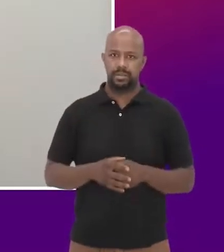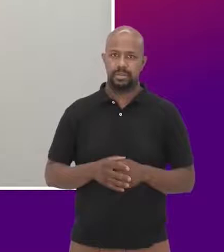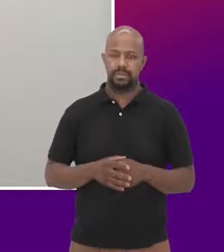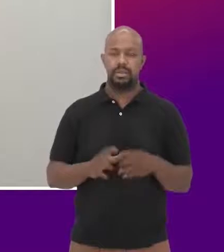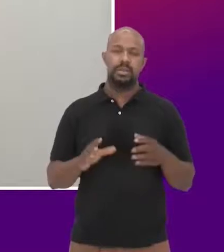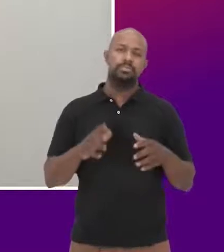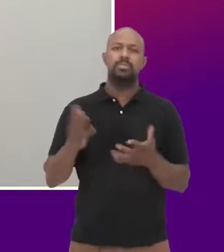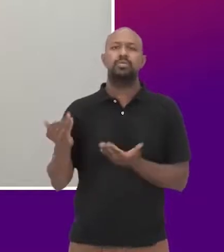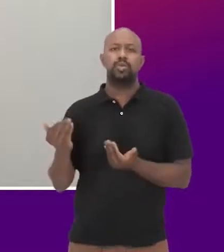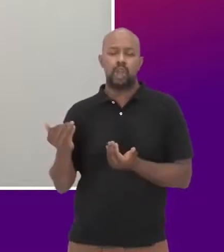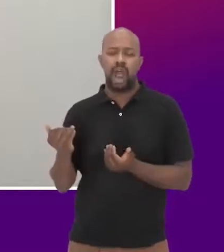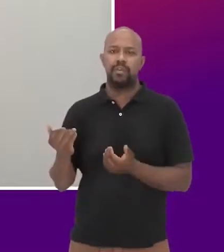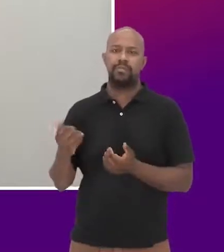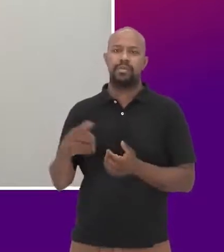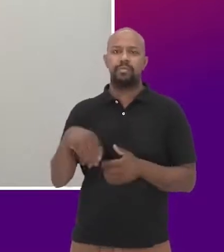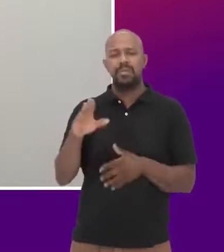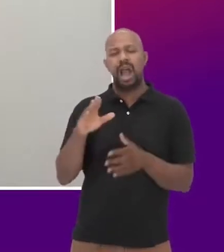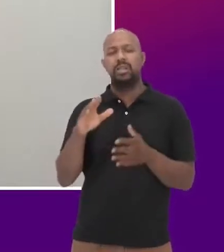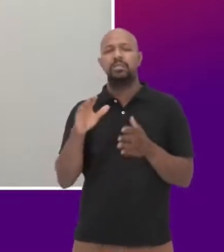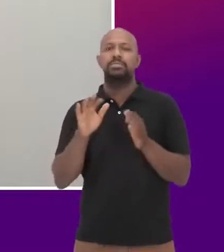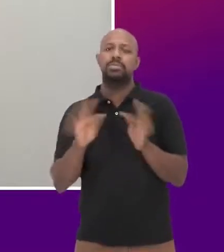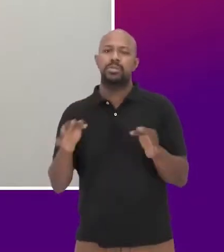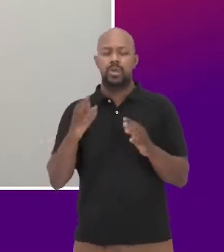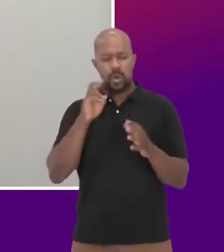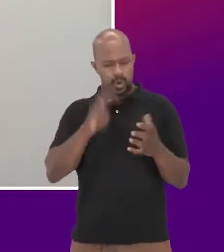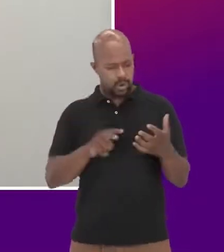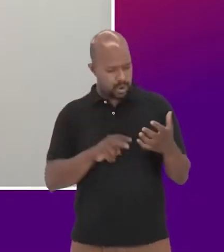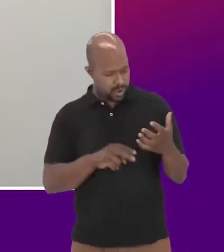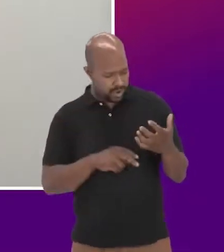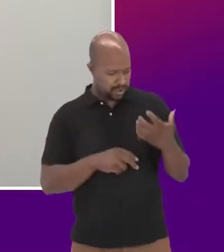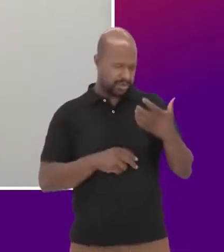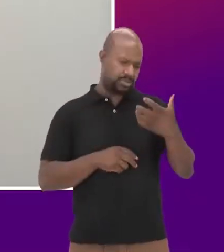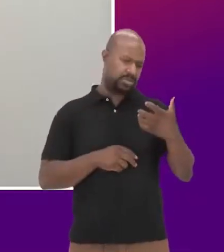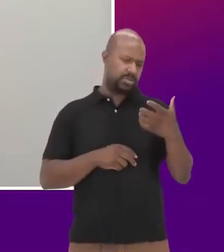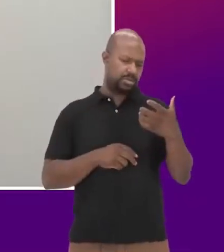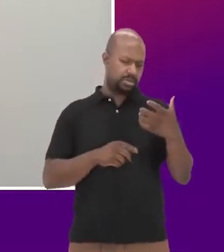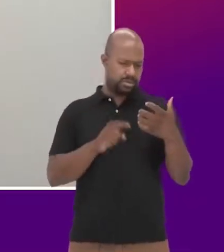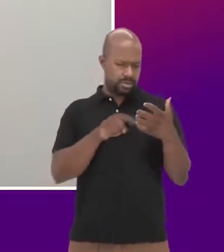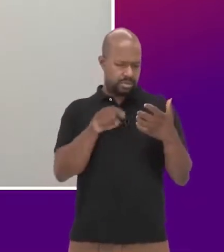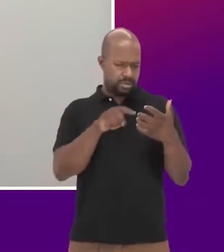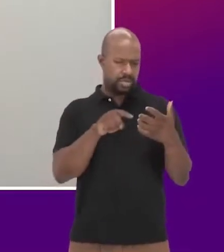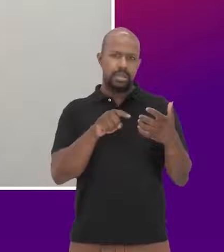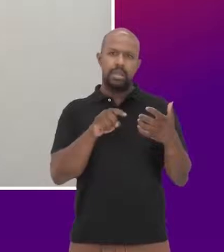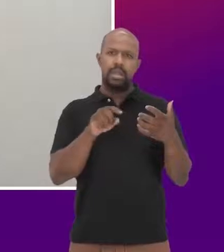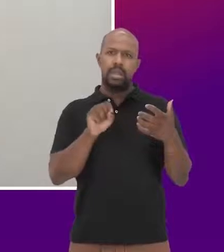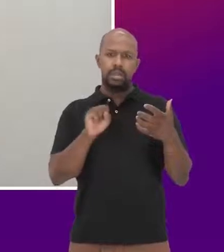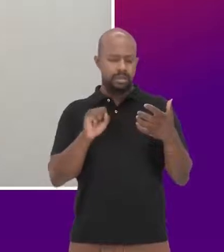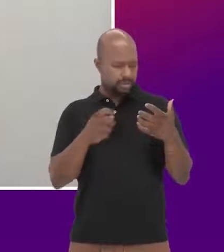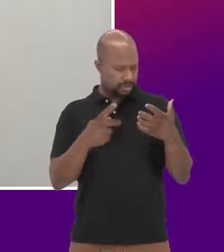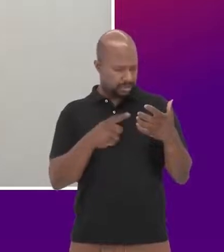O público jovem, mais fresh, olhou aquilo na sua Indian Tonic